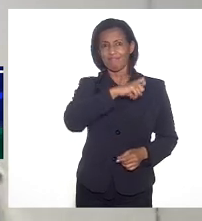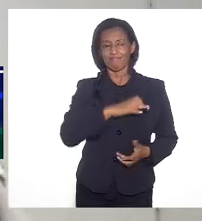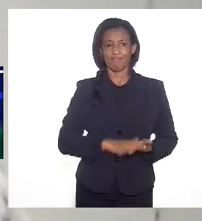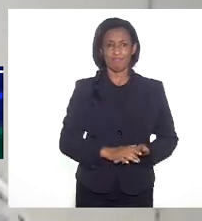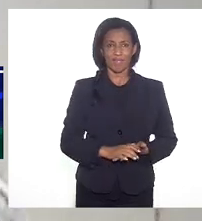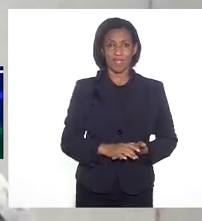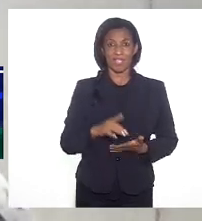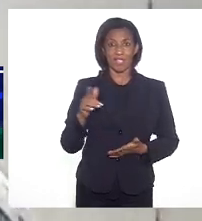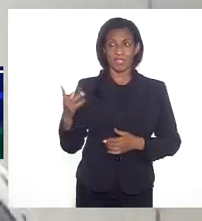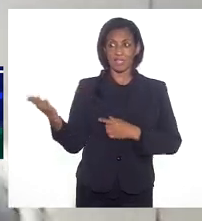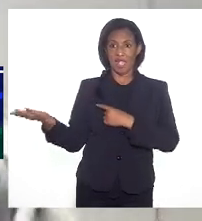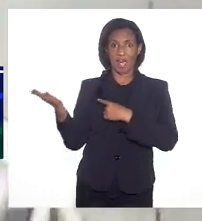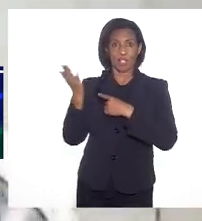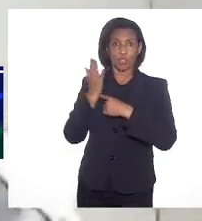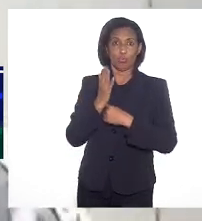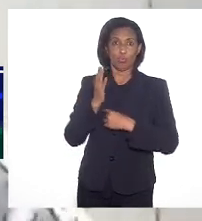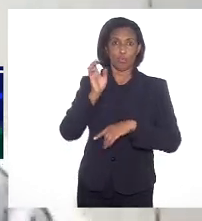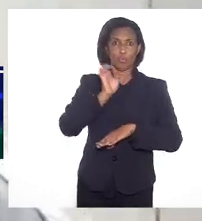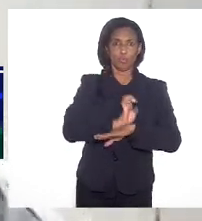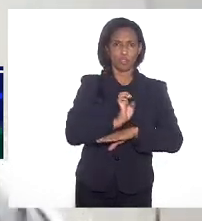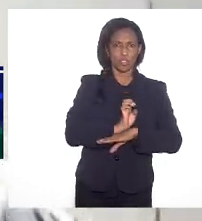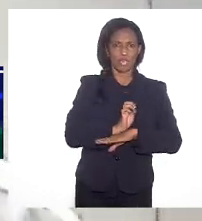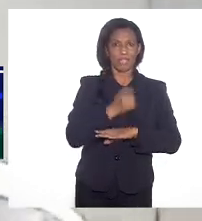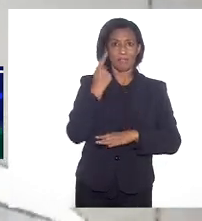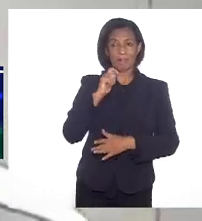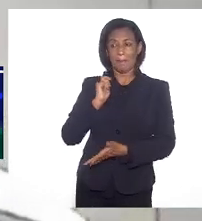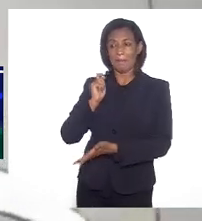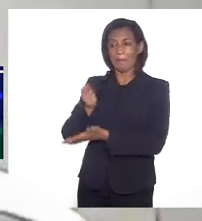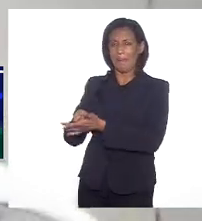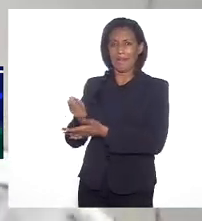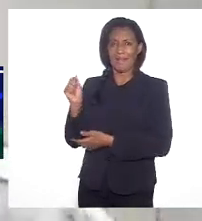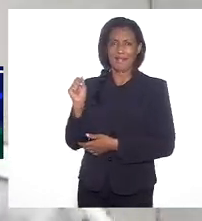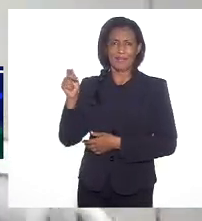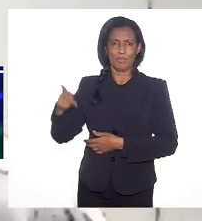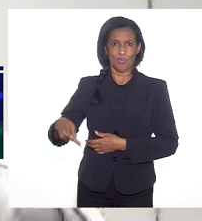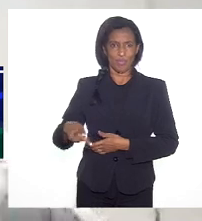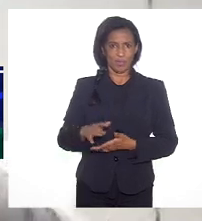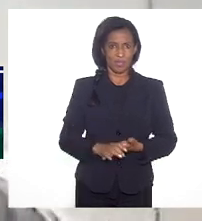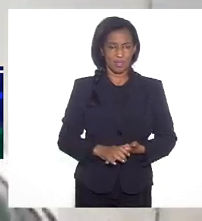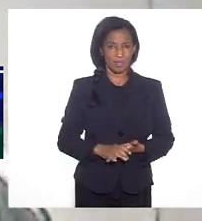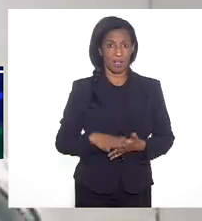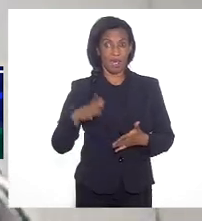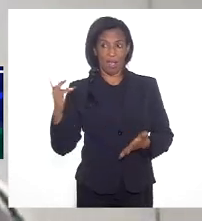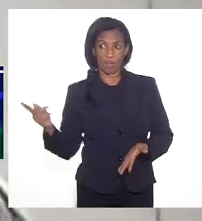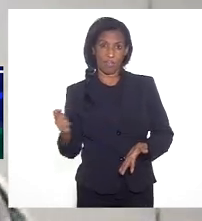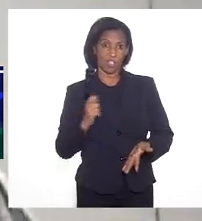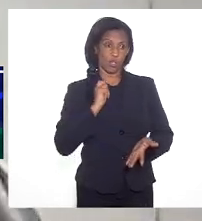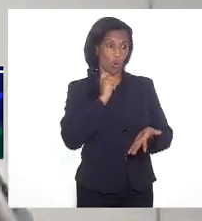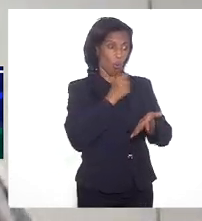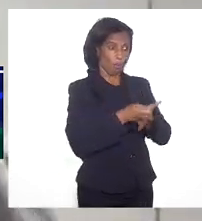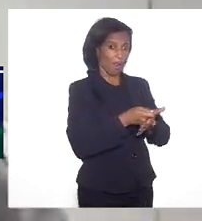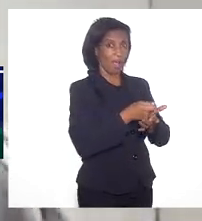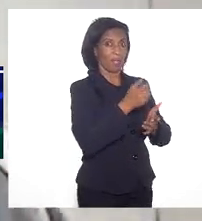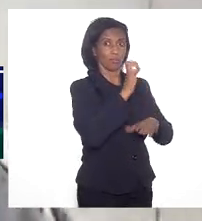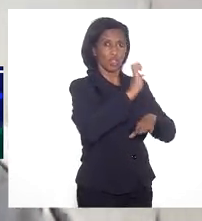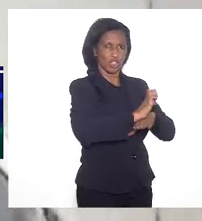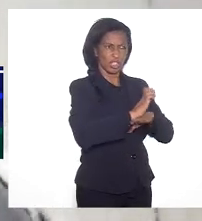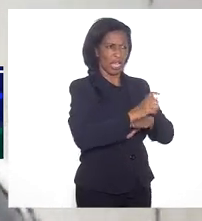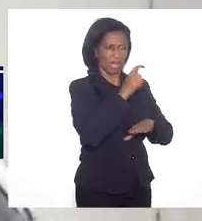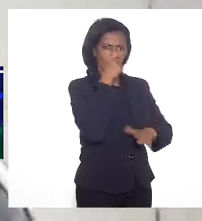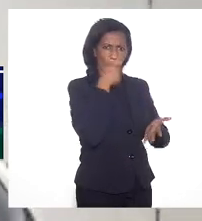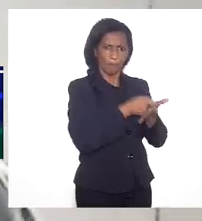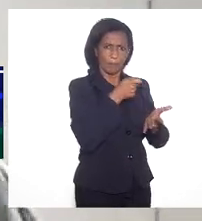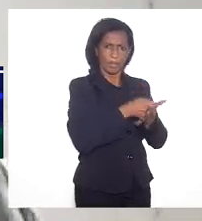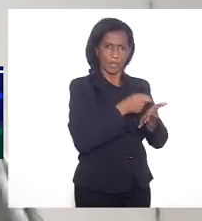aportes do Estado arcar com o pagamento das aposentadorias ao invés de cobrar do Estado que cumprisse com as suas